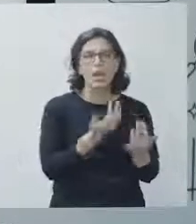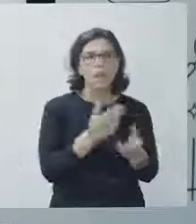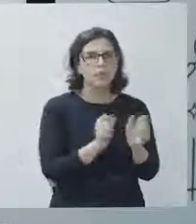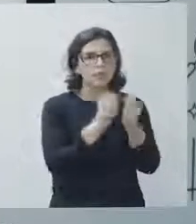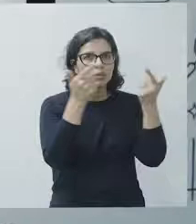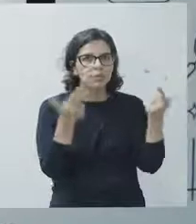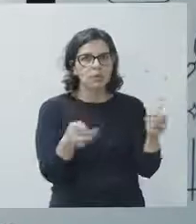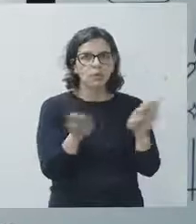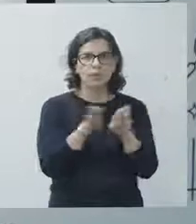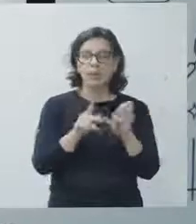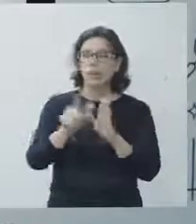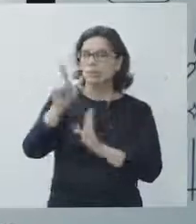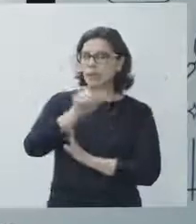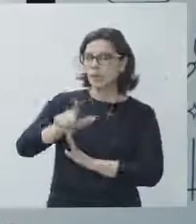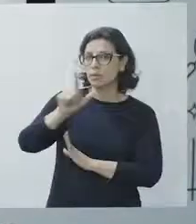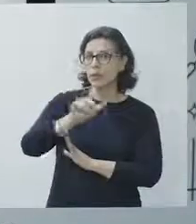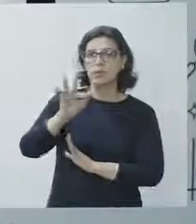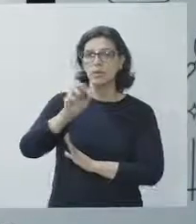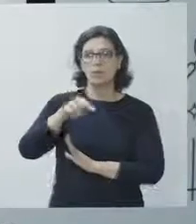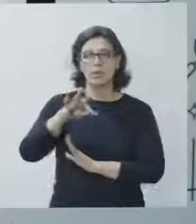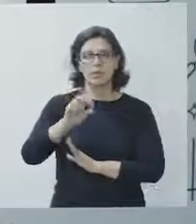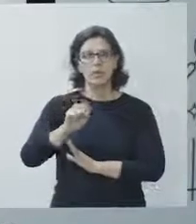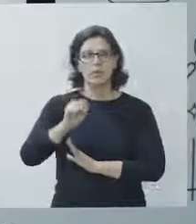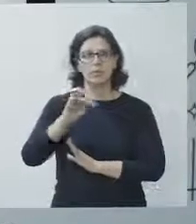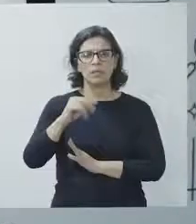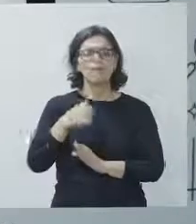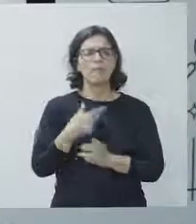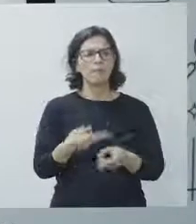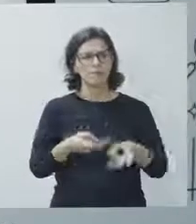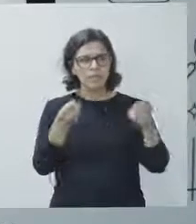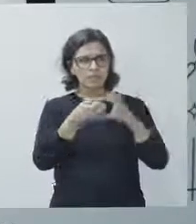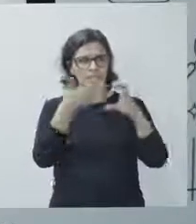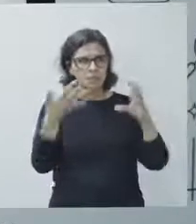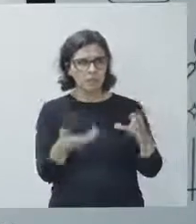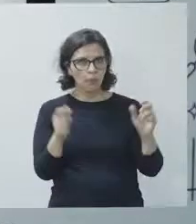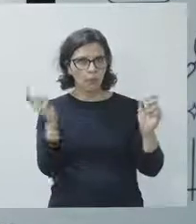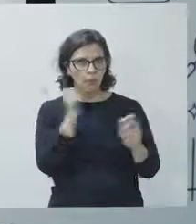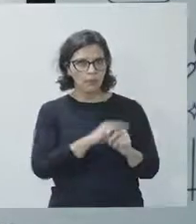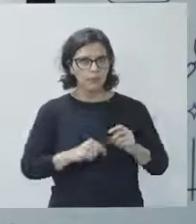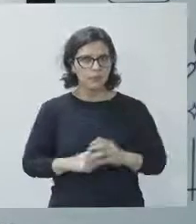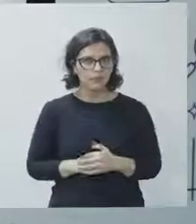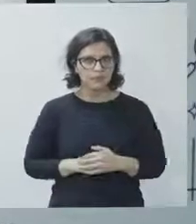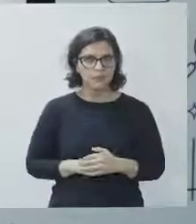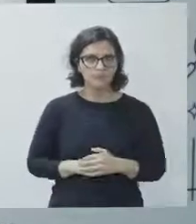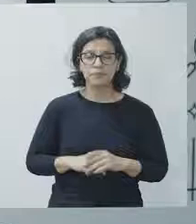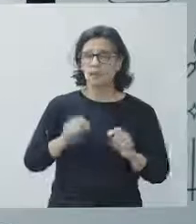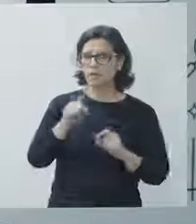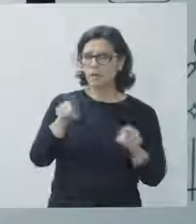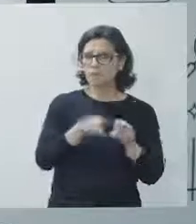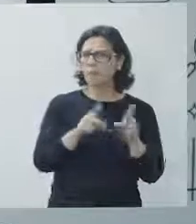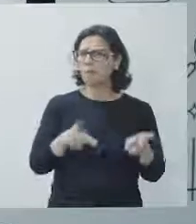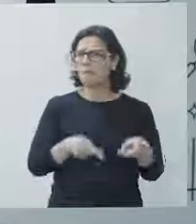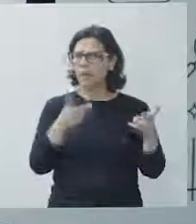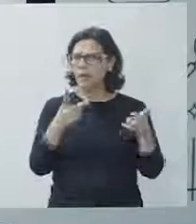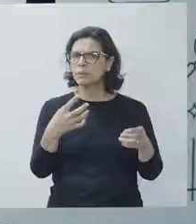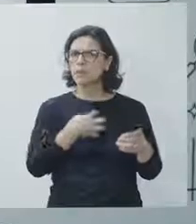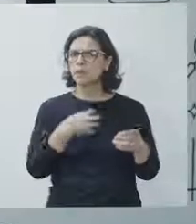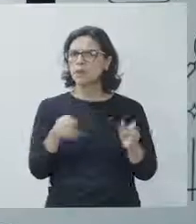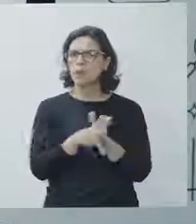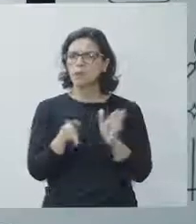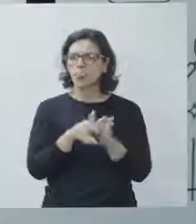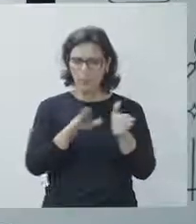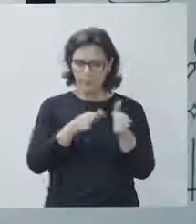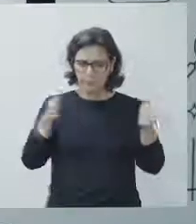é da literatura fantástica. Você conseguiu reconhecer algumas características? Será que você percebeu aqui